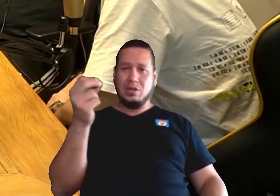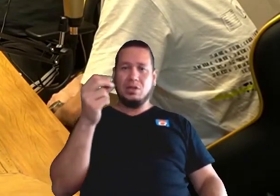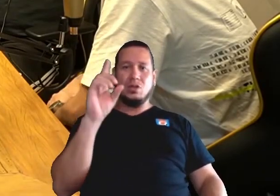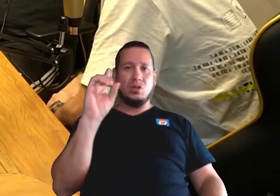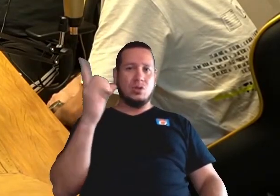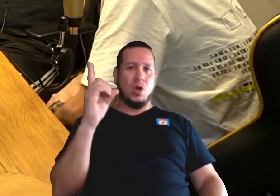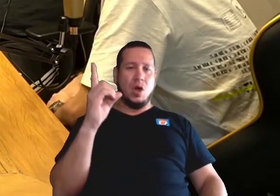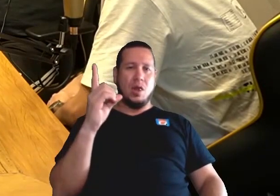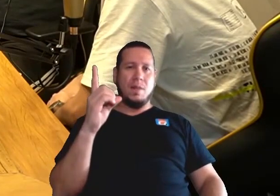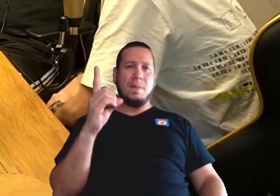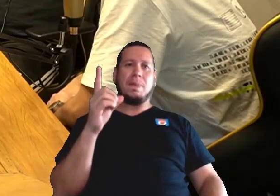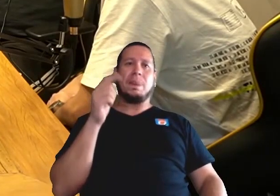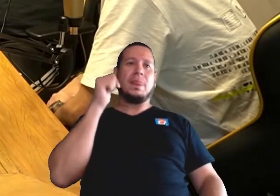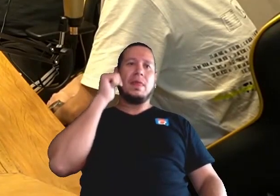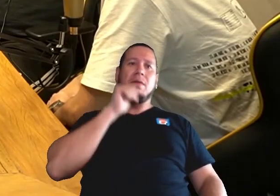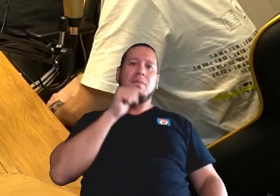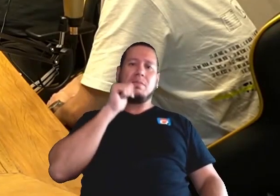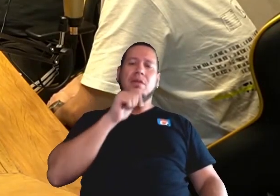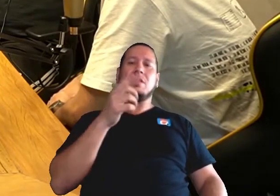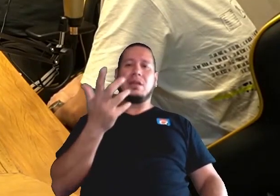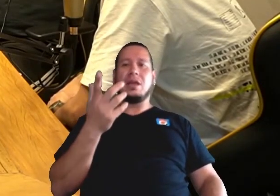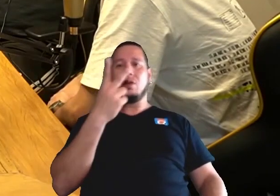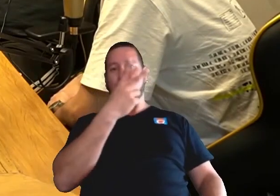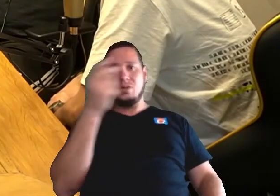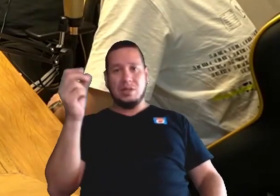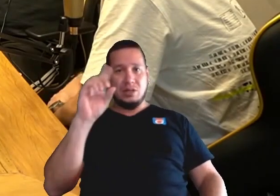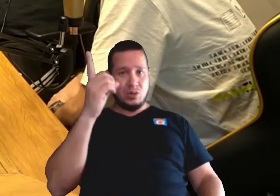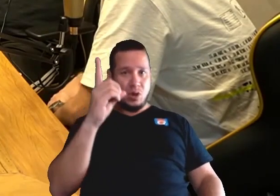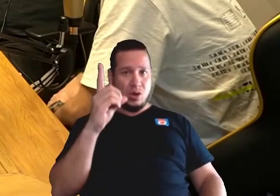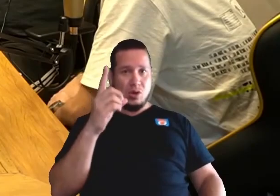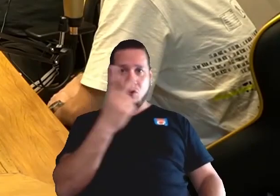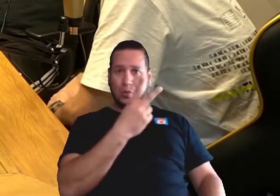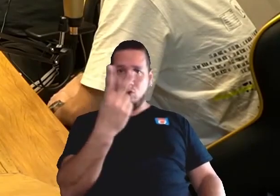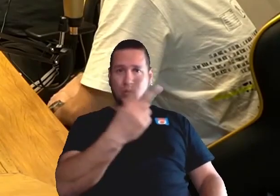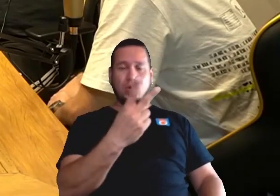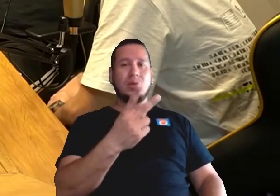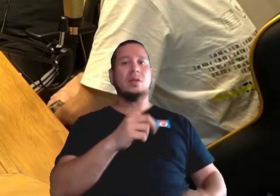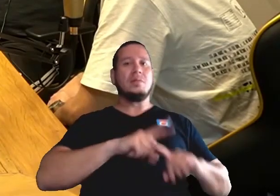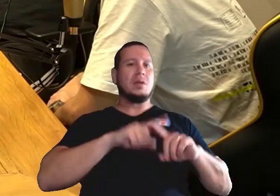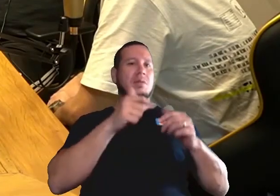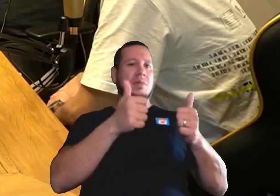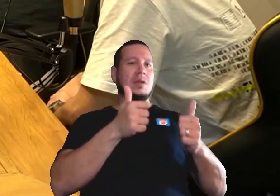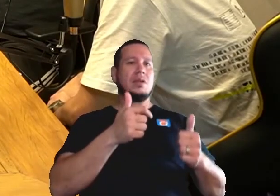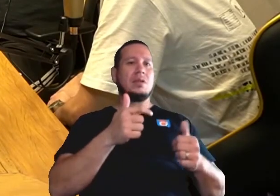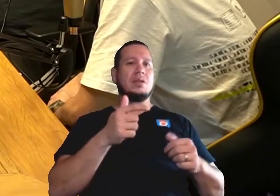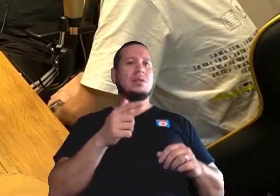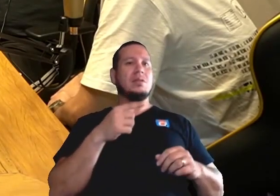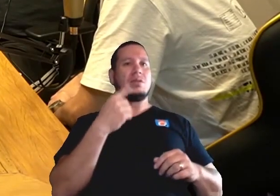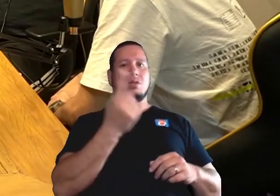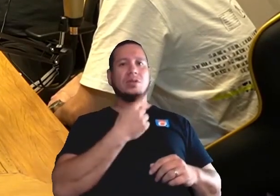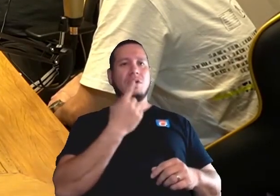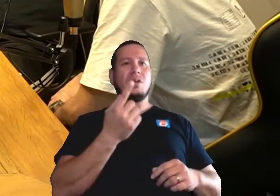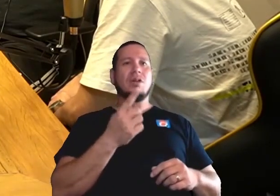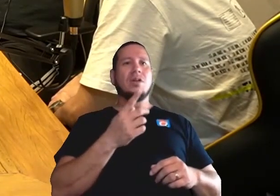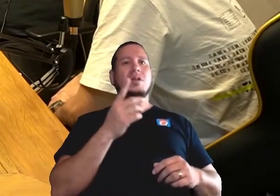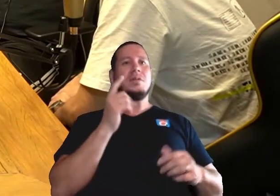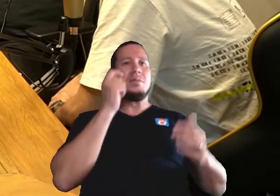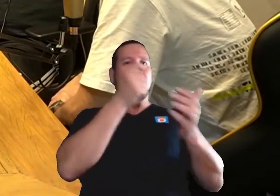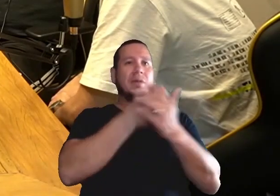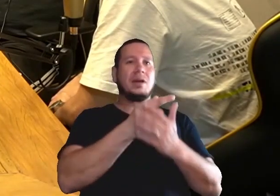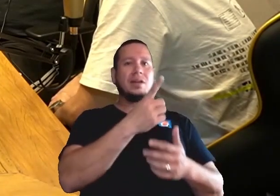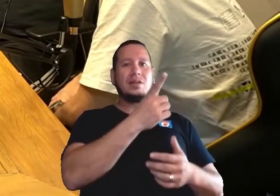dólar e eles não tinha 200 ativar Mina queria 200 dólar e eles tinham 200 os dois aí falou mano será que rola que nós dá